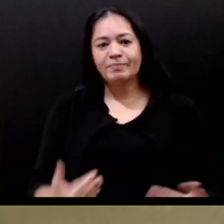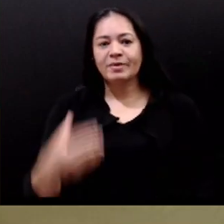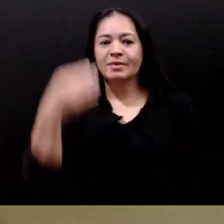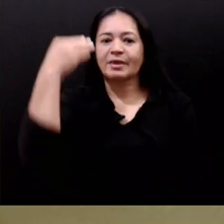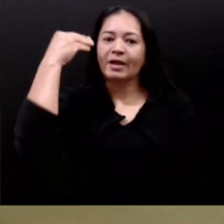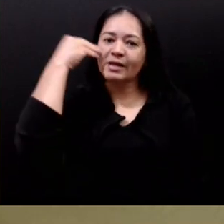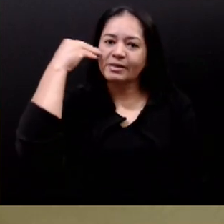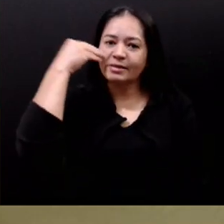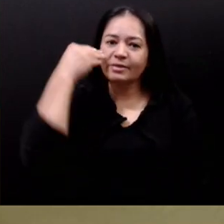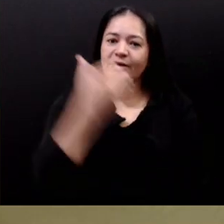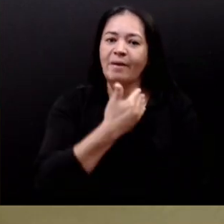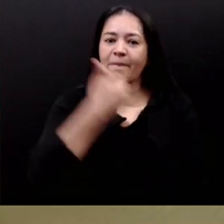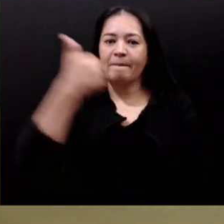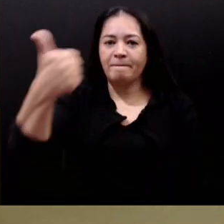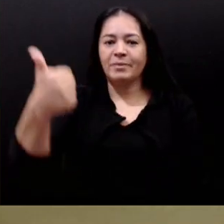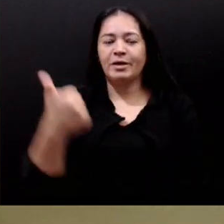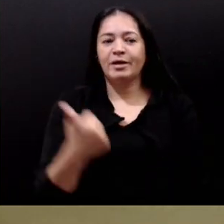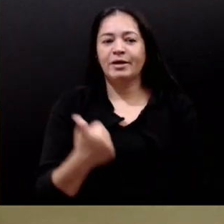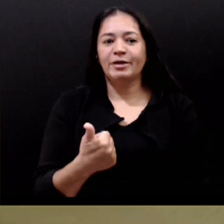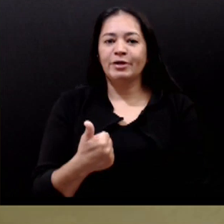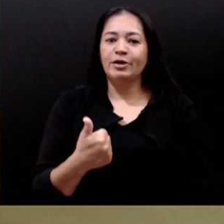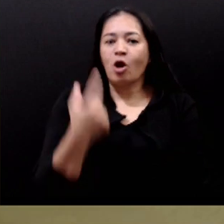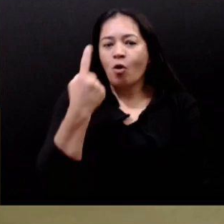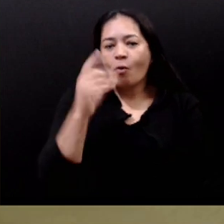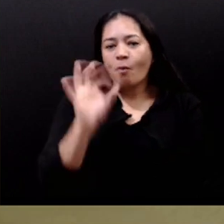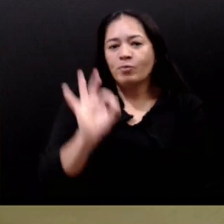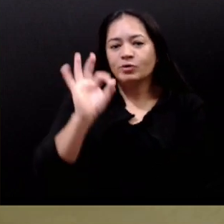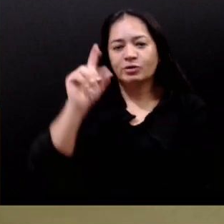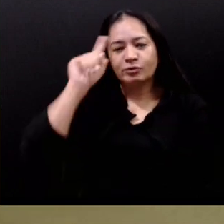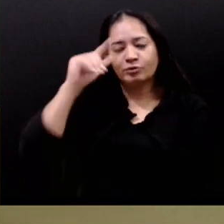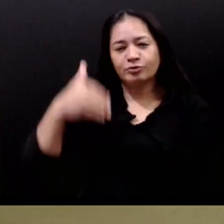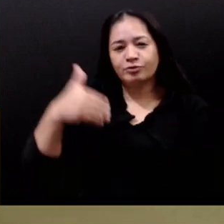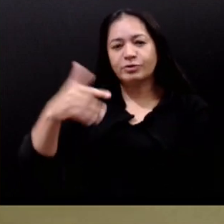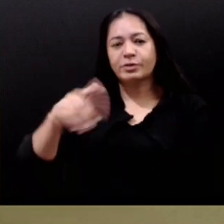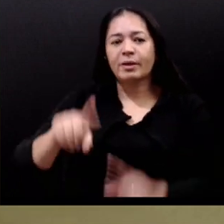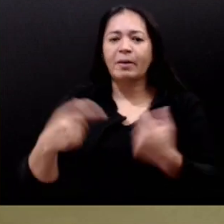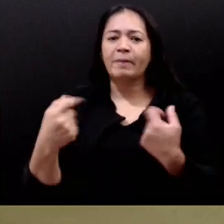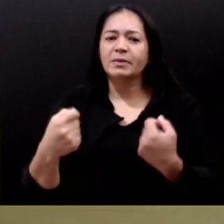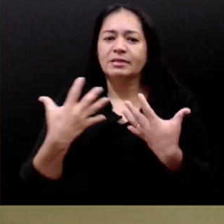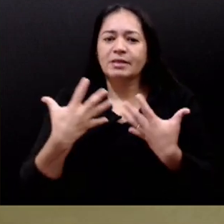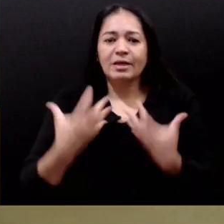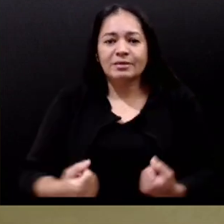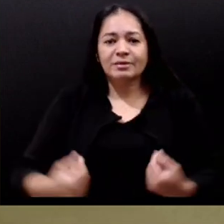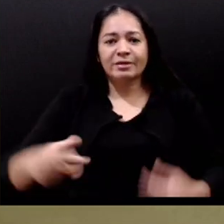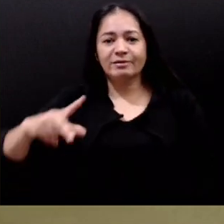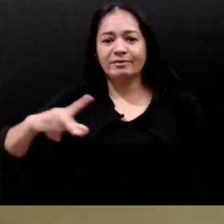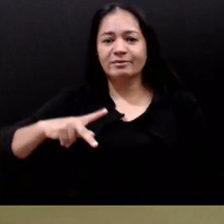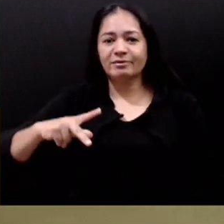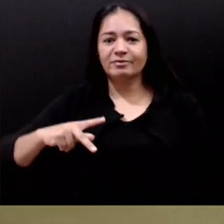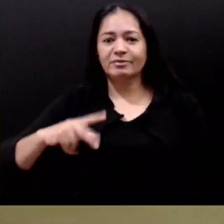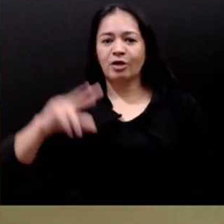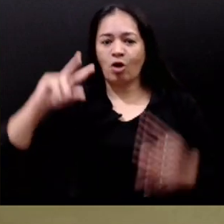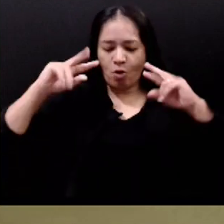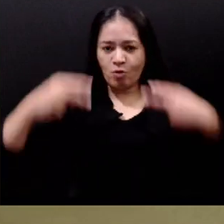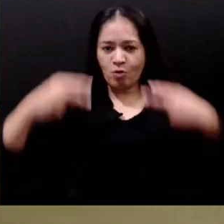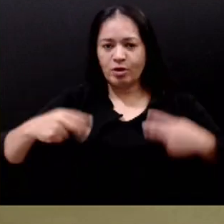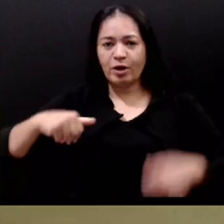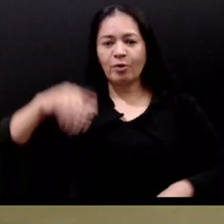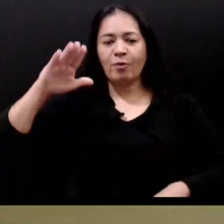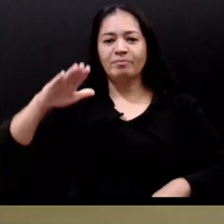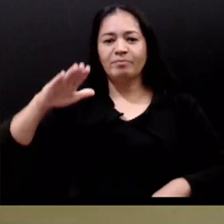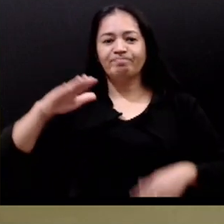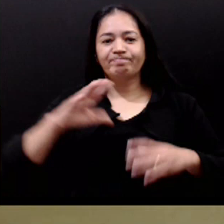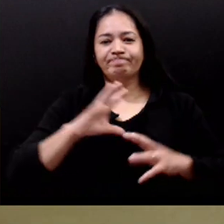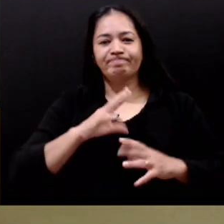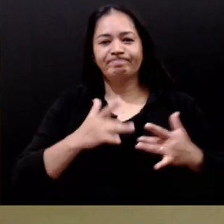1% a cada dia, mas nos aceitar também e nos olhar com mais autocompaixão, né? Com Ter mais certeza. cuidado